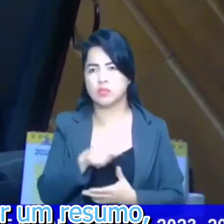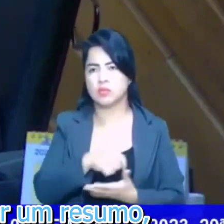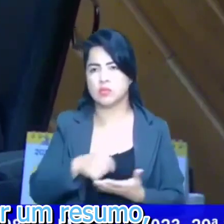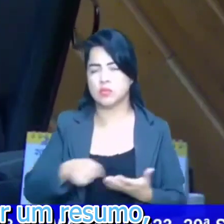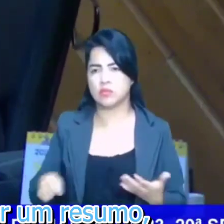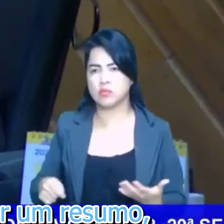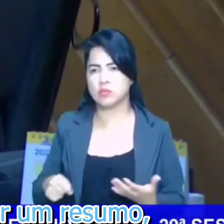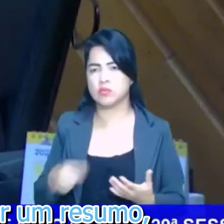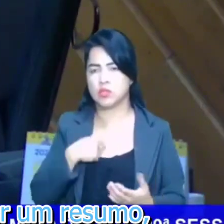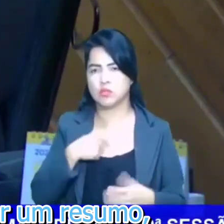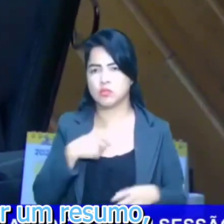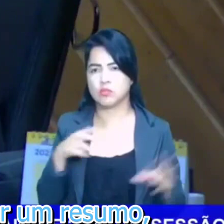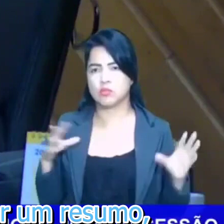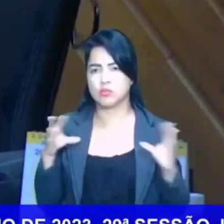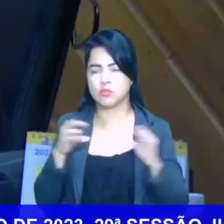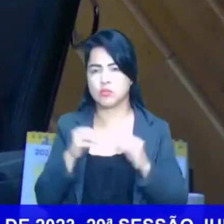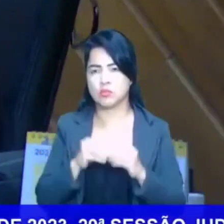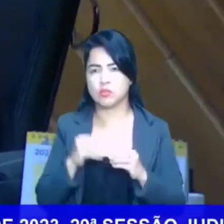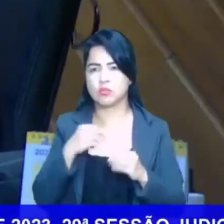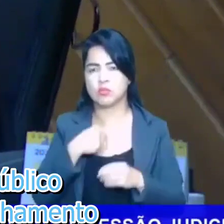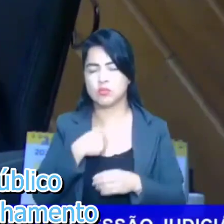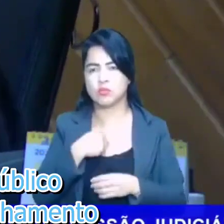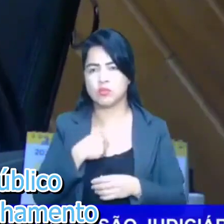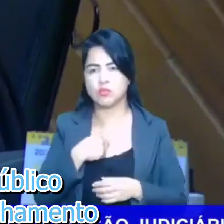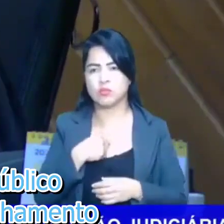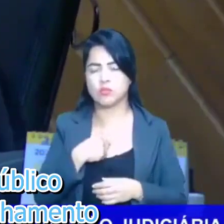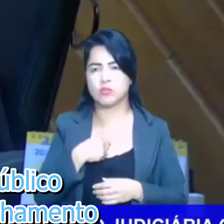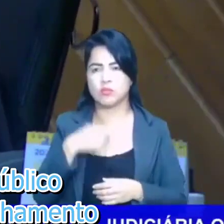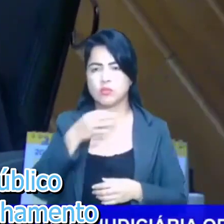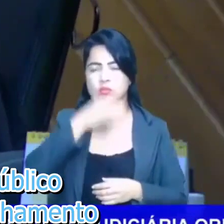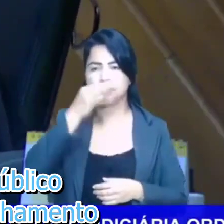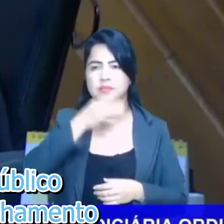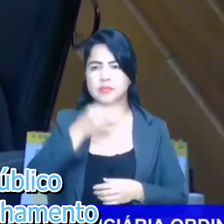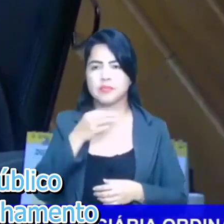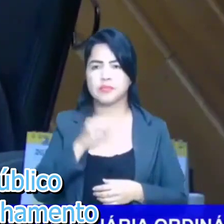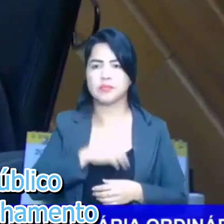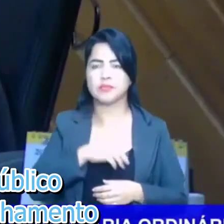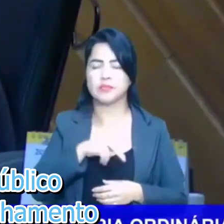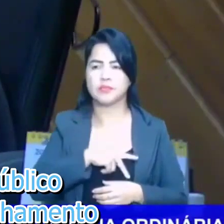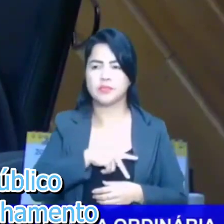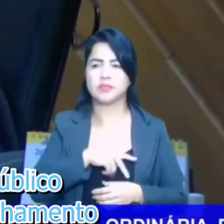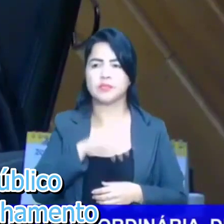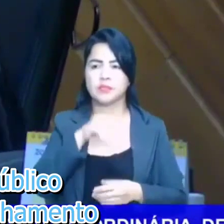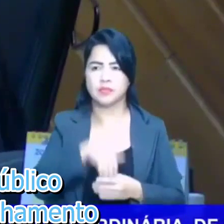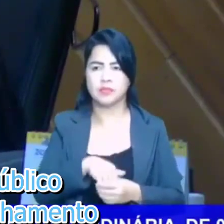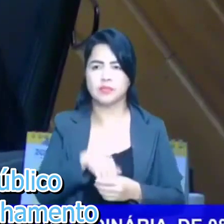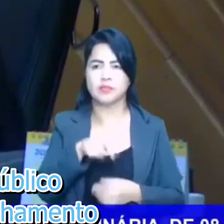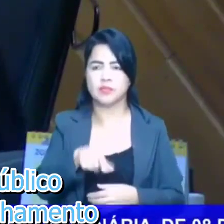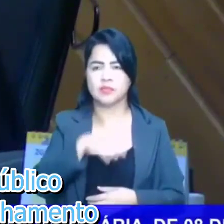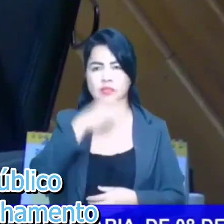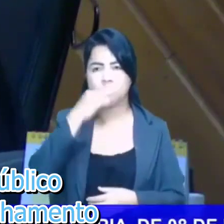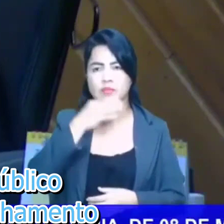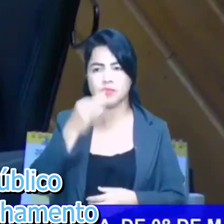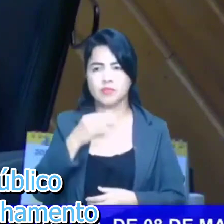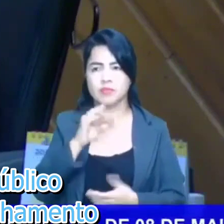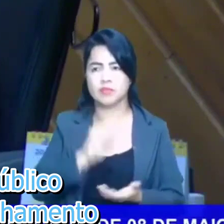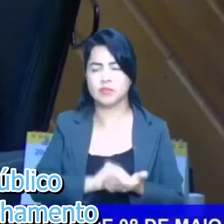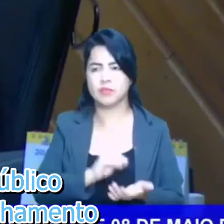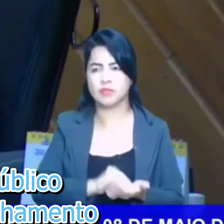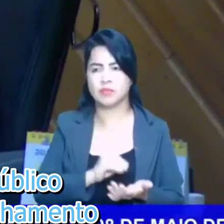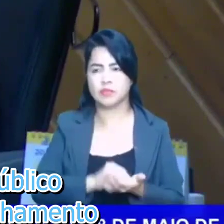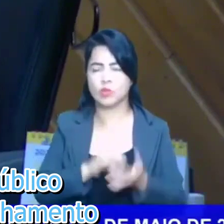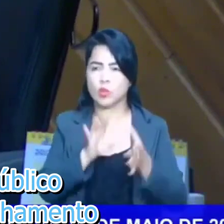vou fazer um resumo. O que eu estou dizendo é que o próprio Ministério Público Eleitoral, quando ele vai narrar sobre essa falta